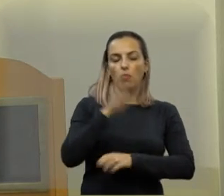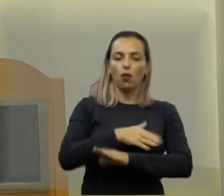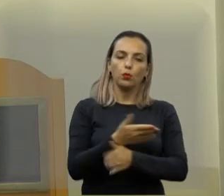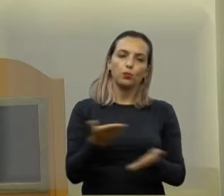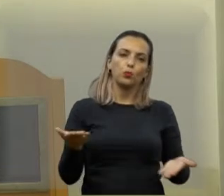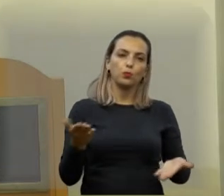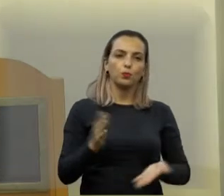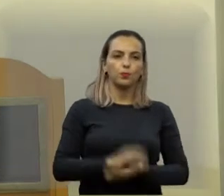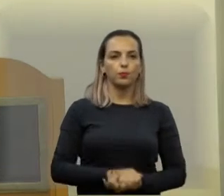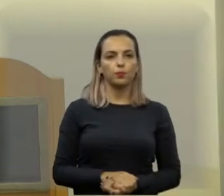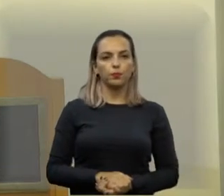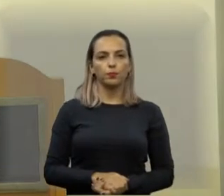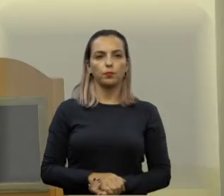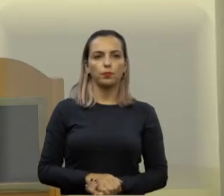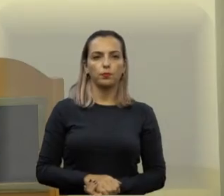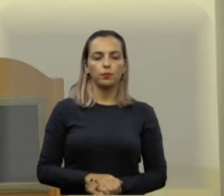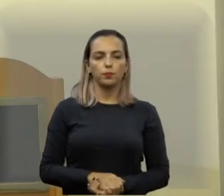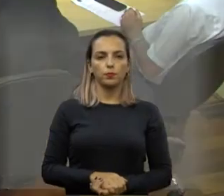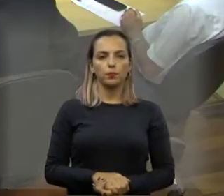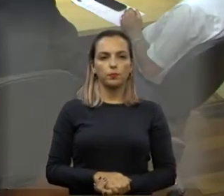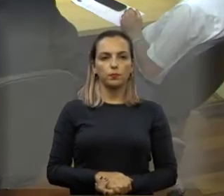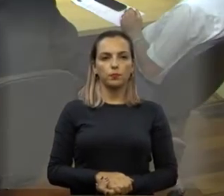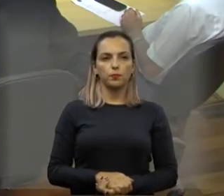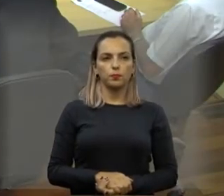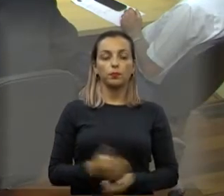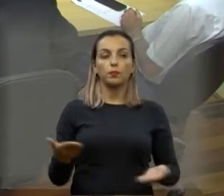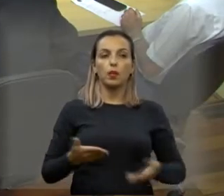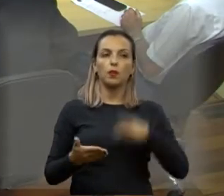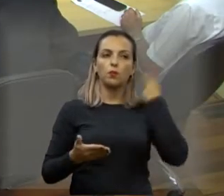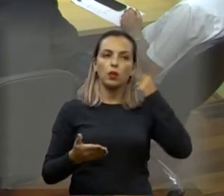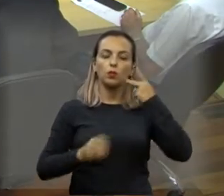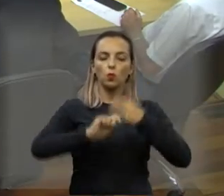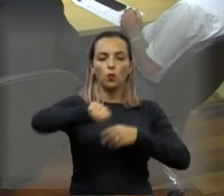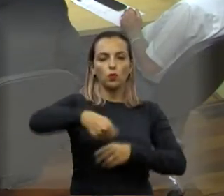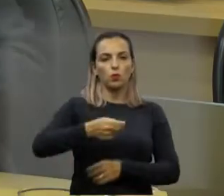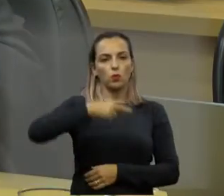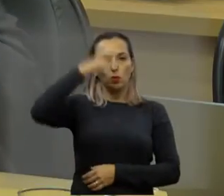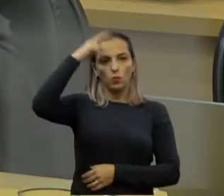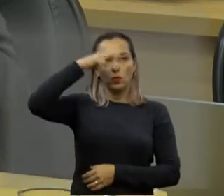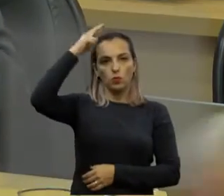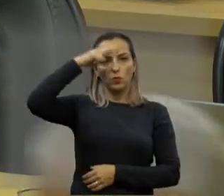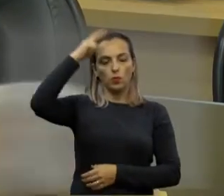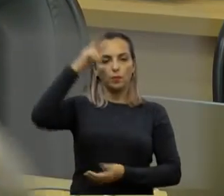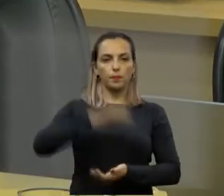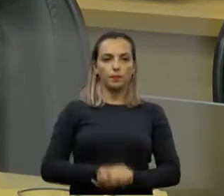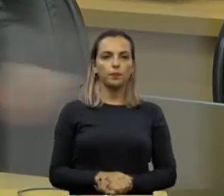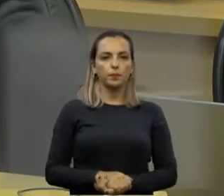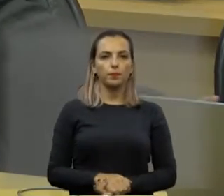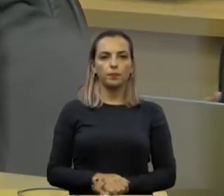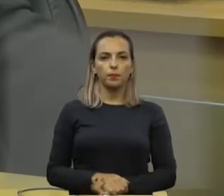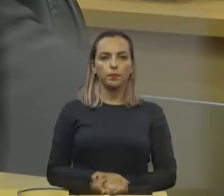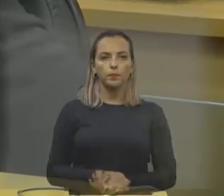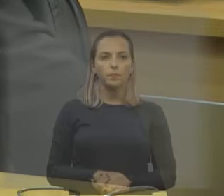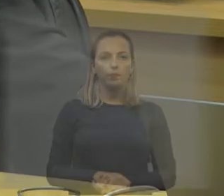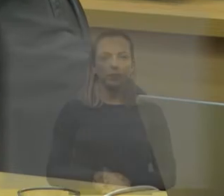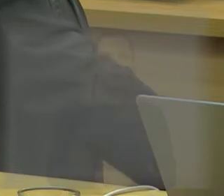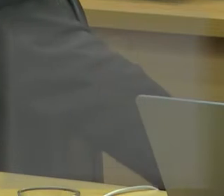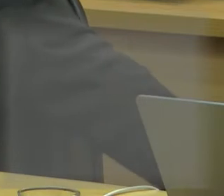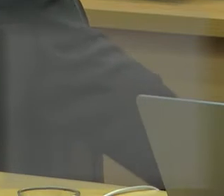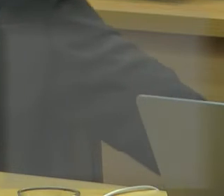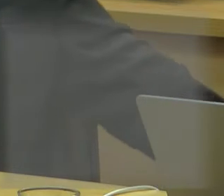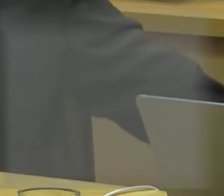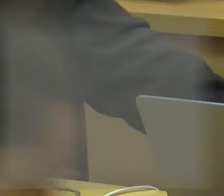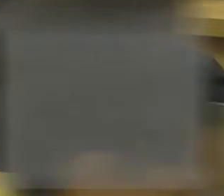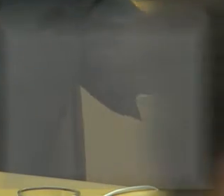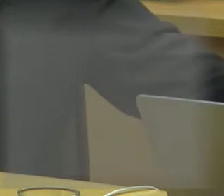boa tarde a todos vocês a palavra dor Rafael de Angeli e é